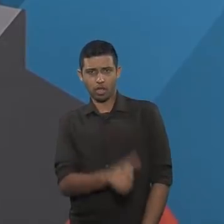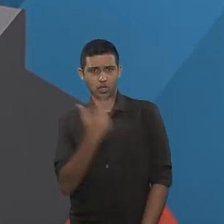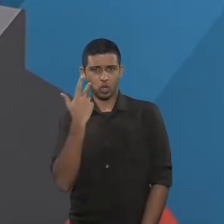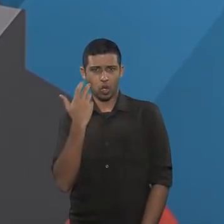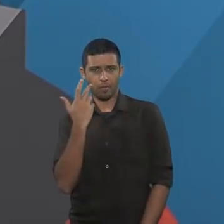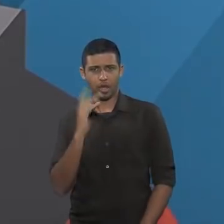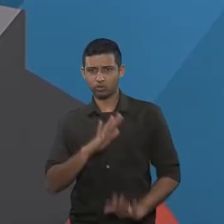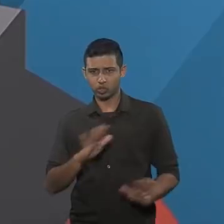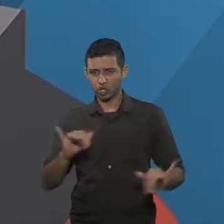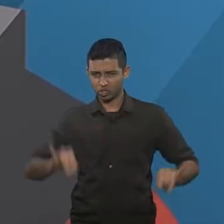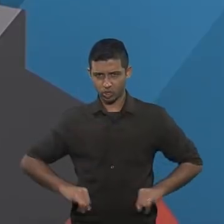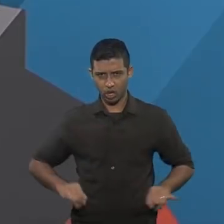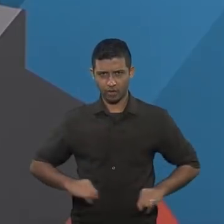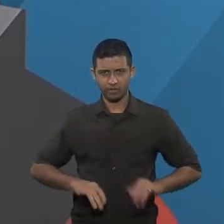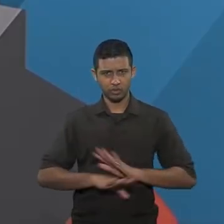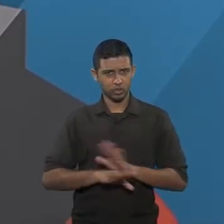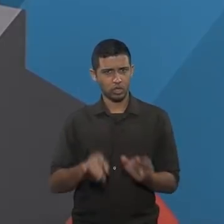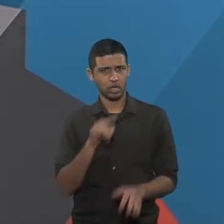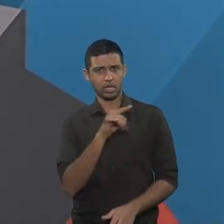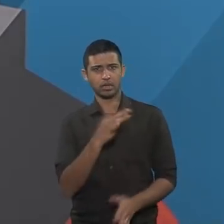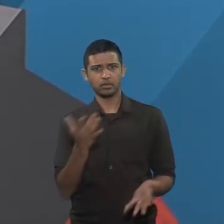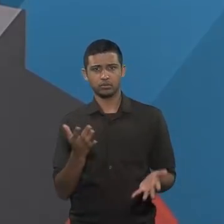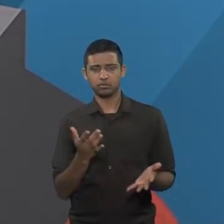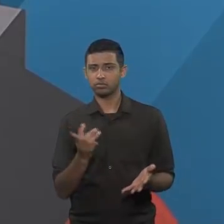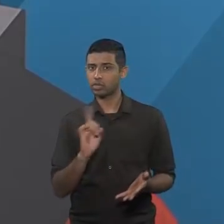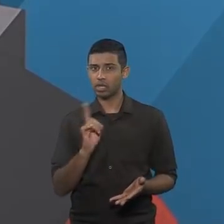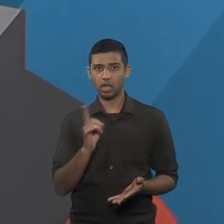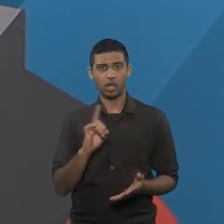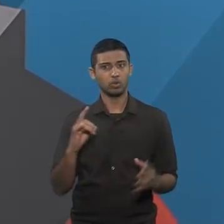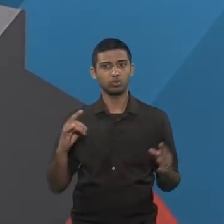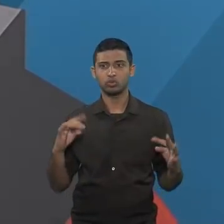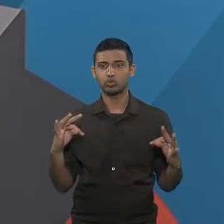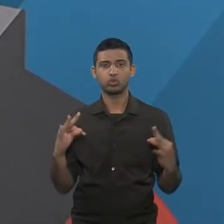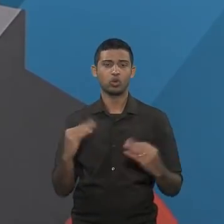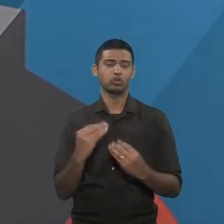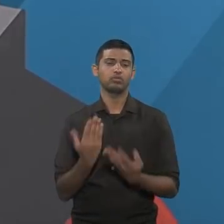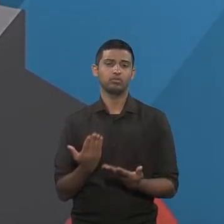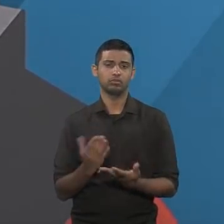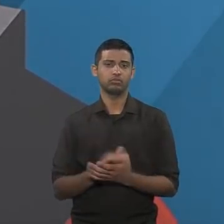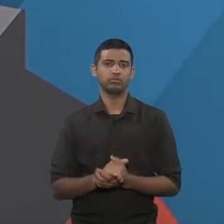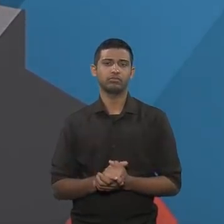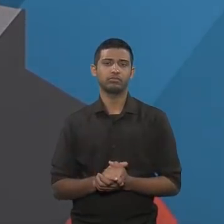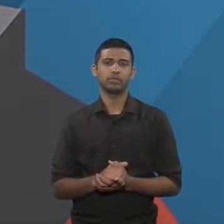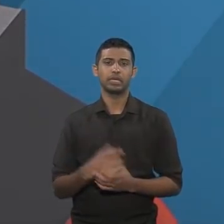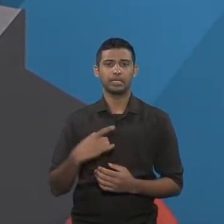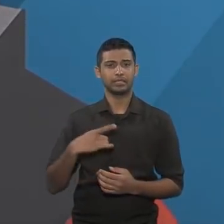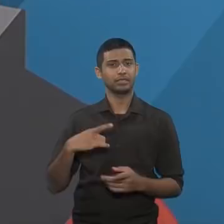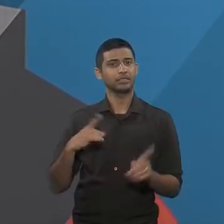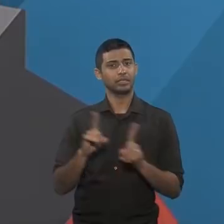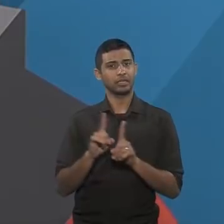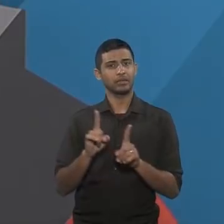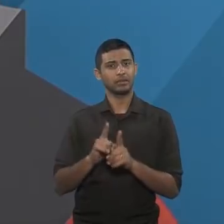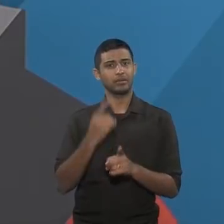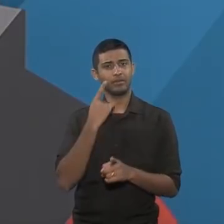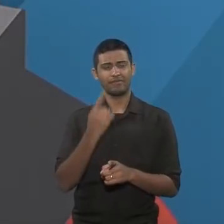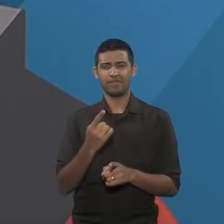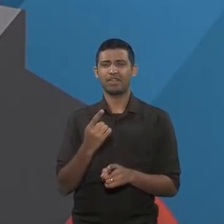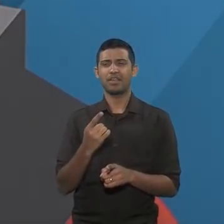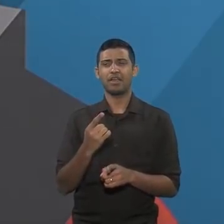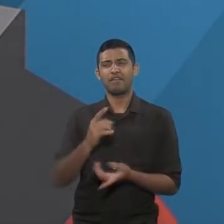que sofre muito com gás mais caro. É o maior sofrimento. Mas você tem também uma falta